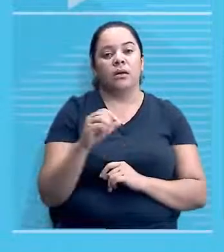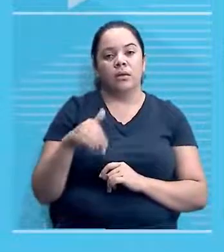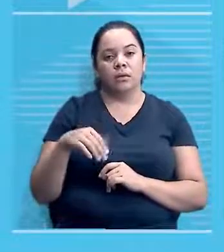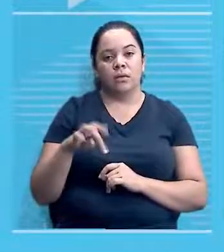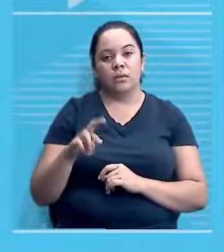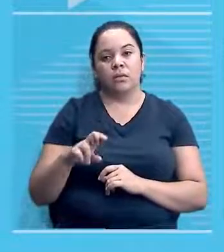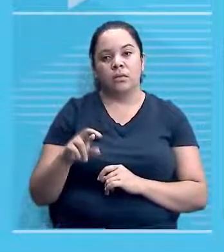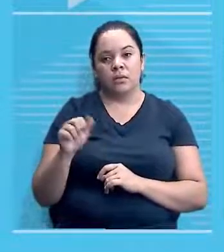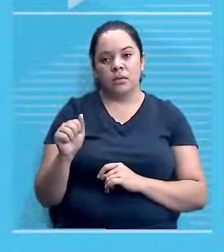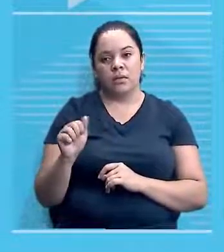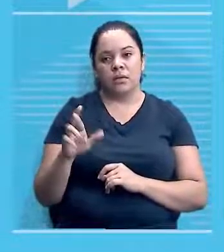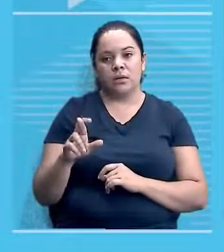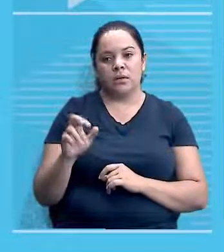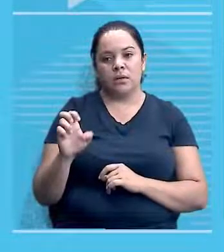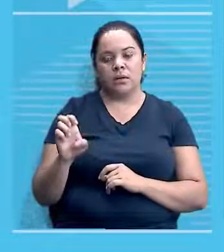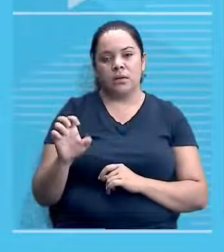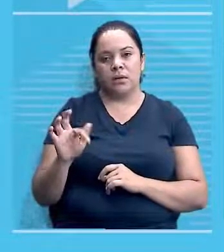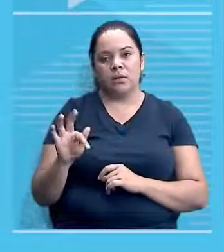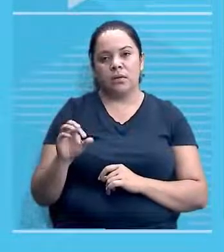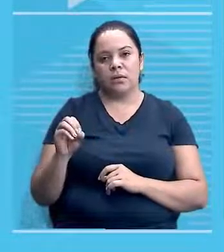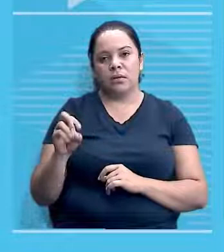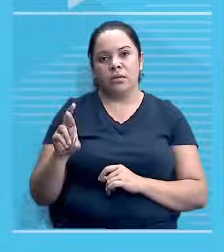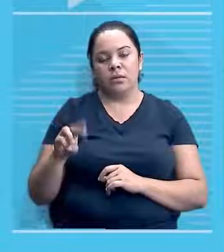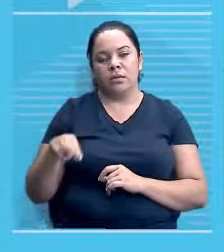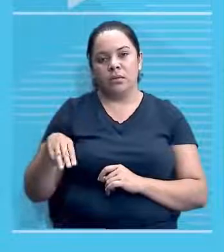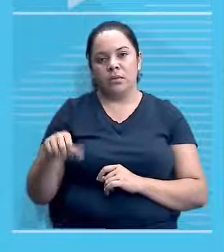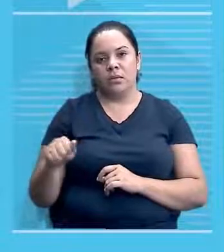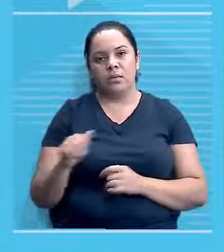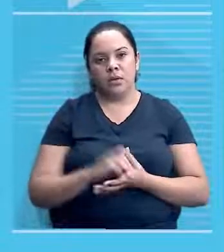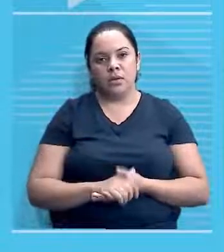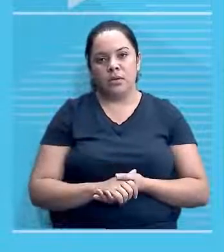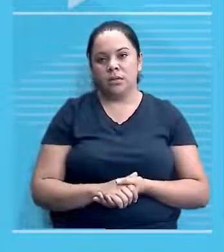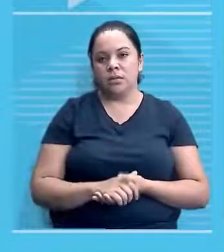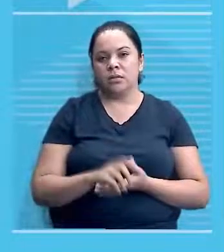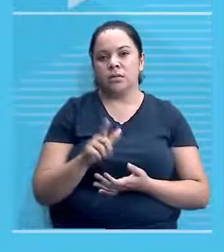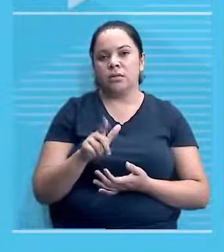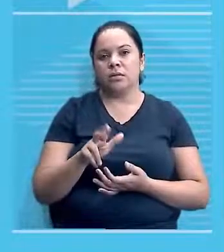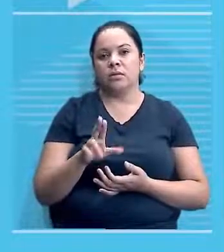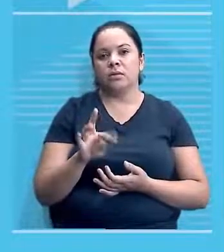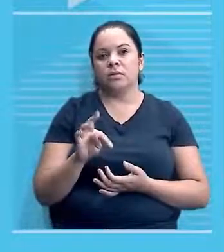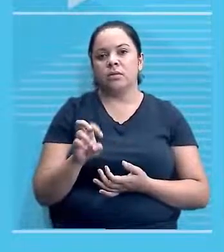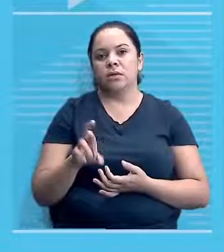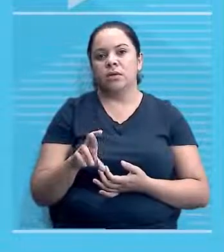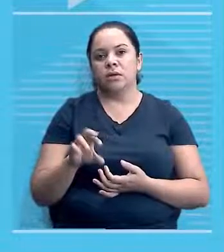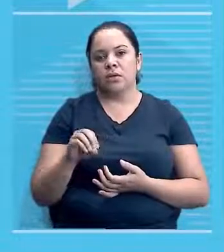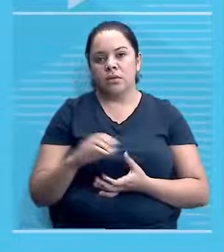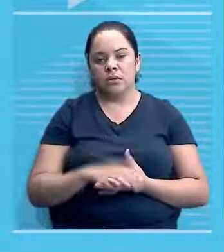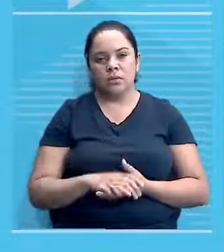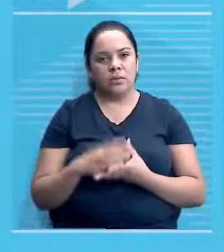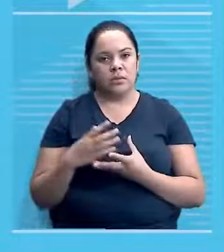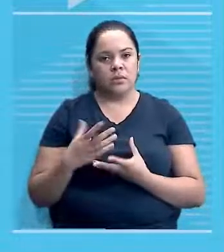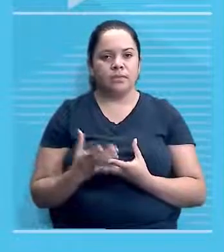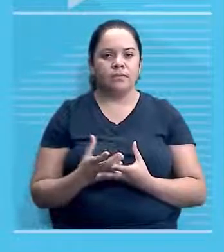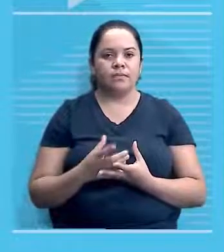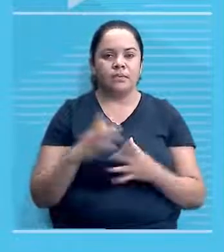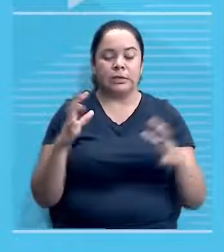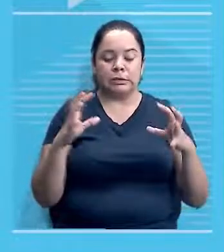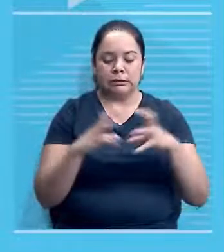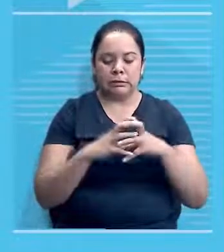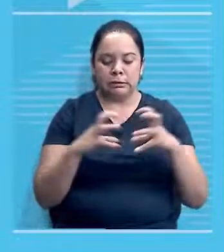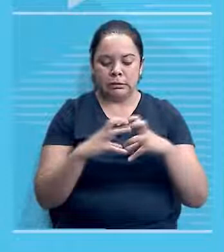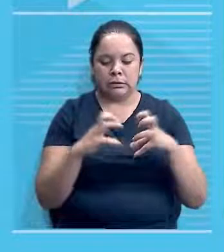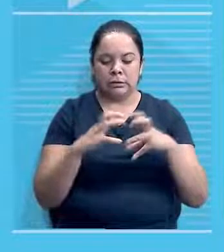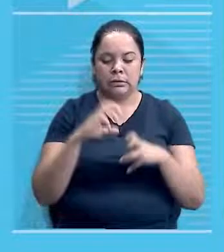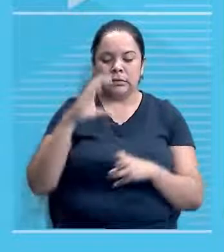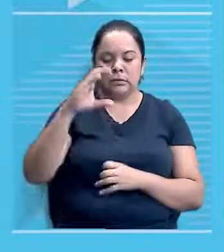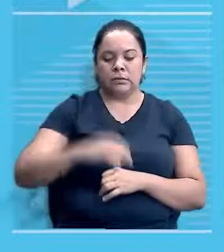a contra-reforma de Lutero né vai se chocando com catolicismo e vencendo até hoje